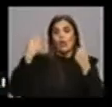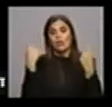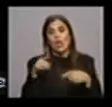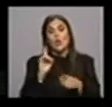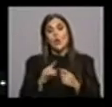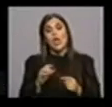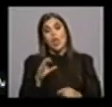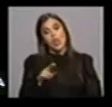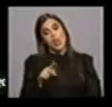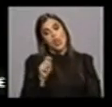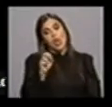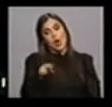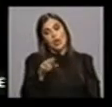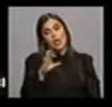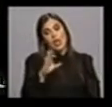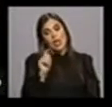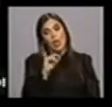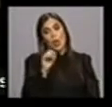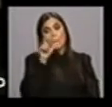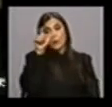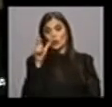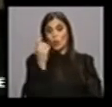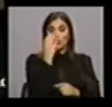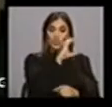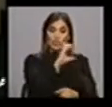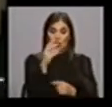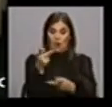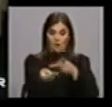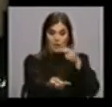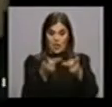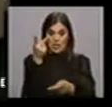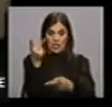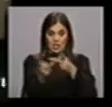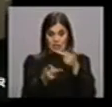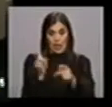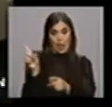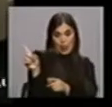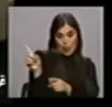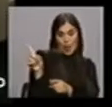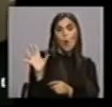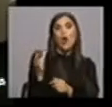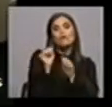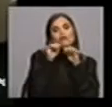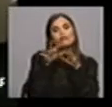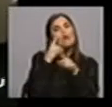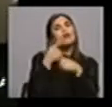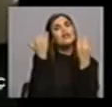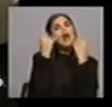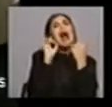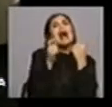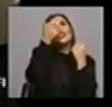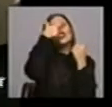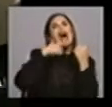eis o exemplo de um cientista a fazer a análise destes meteoritos, quando saem estes elementos químicos, qual é a história? É